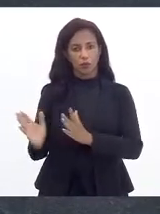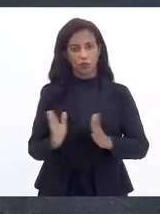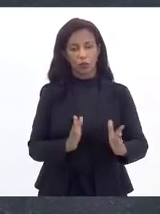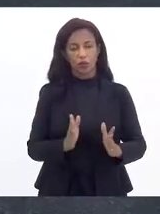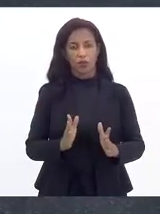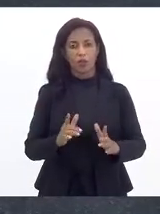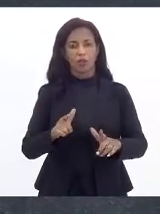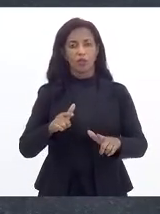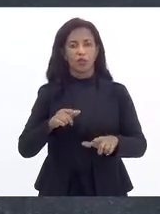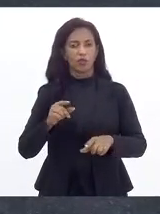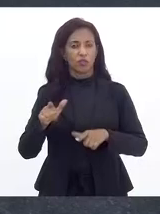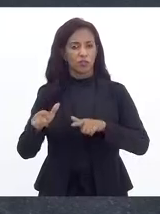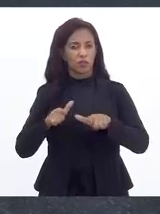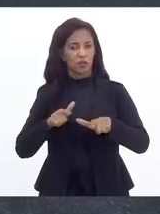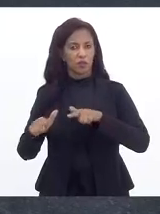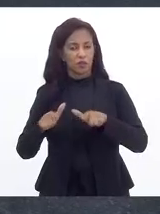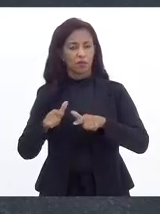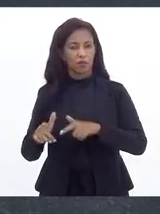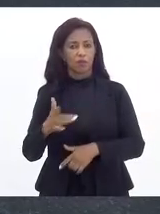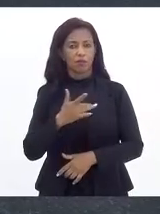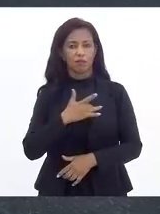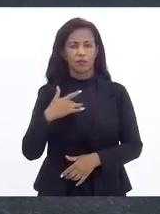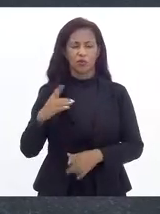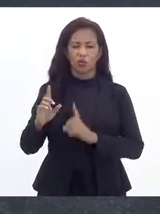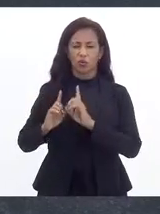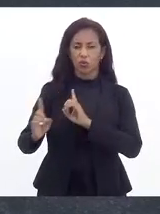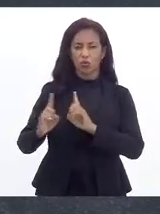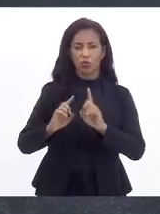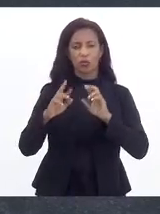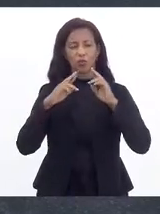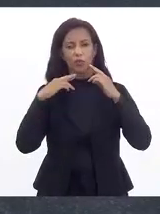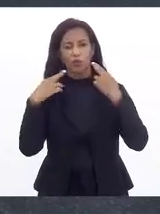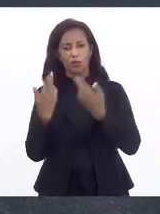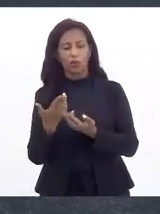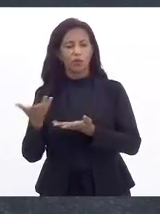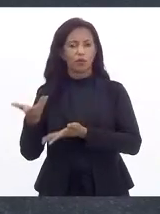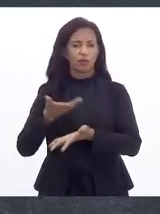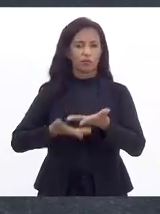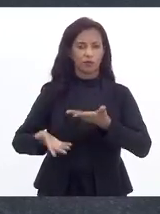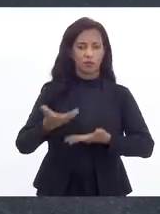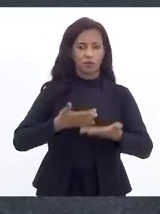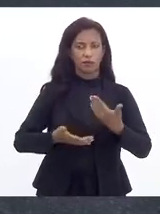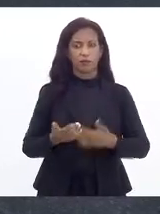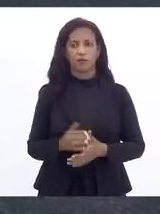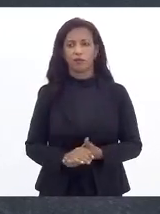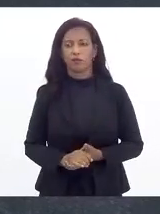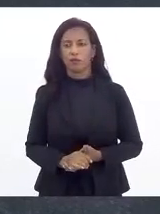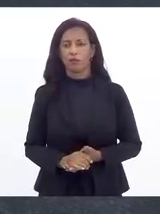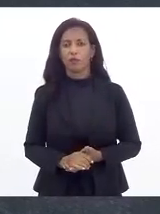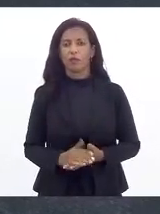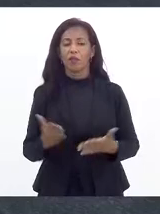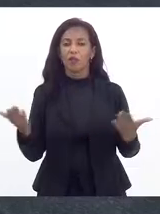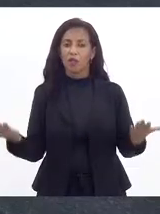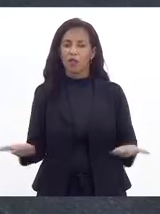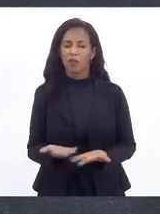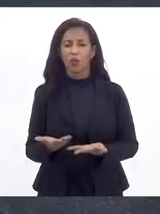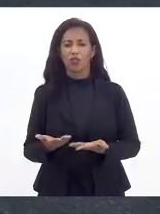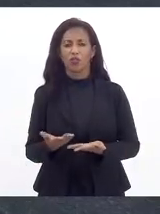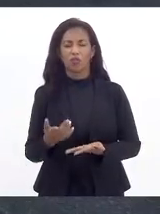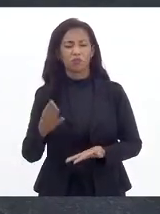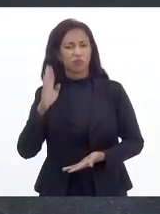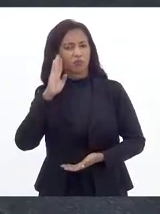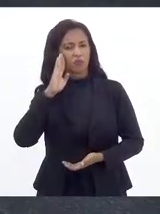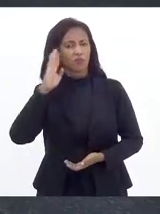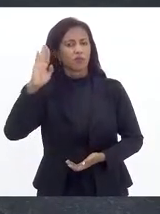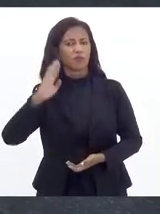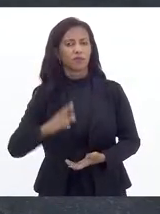saúde, da discussão que foi feita por diversas reuniões que nós participamos, e hoje é um marco, né?